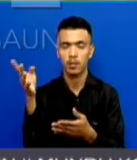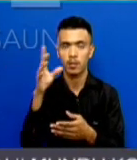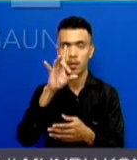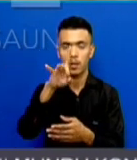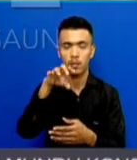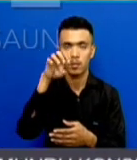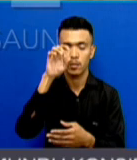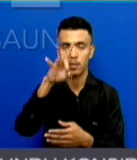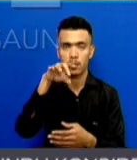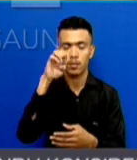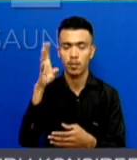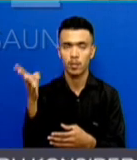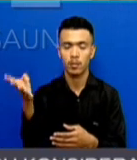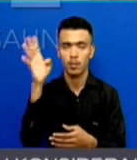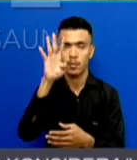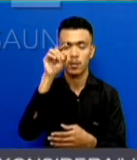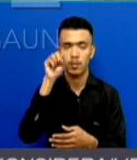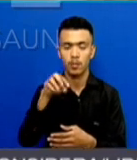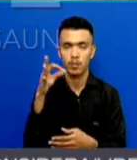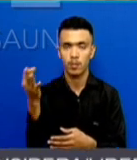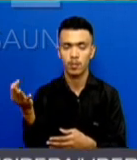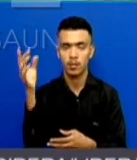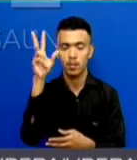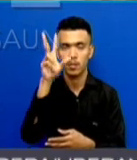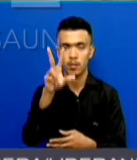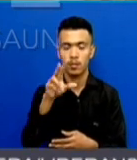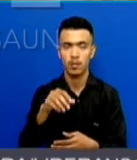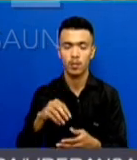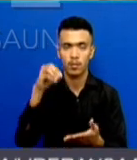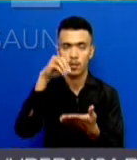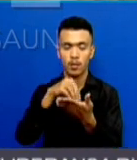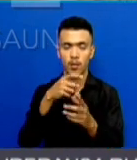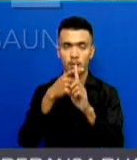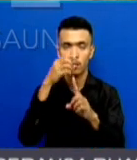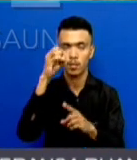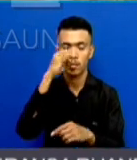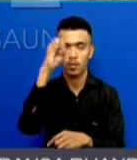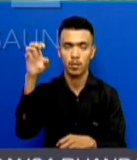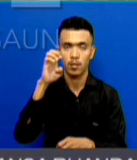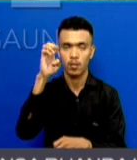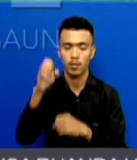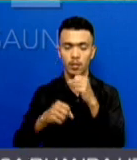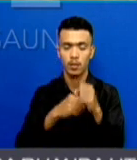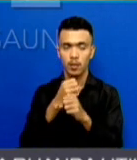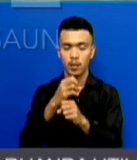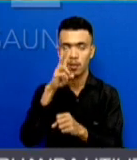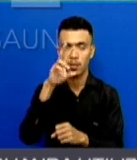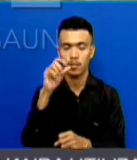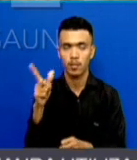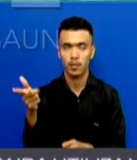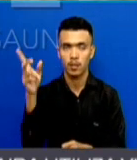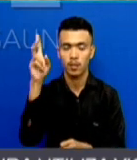Atosualu hatnulu resinhat, ponto sianulu resintolu, nebaloka husi orçamento zaralostado tinan rihun ruaronulu